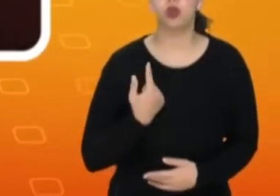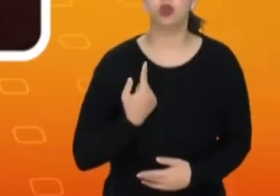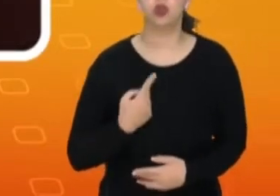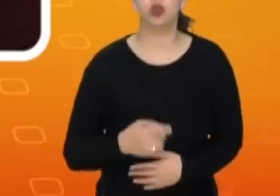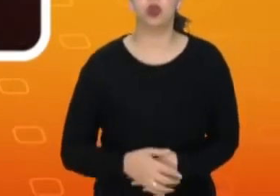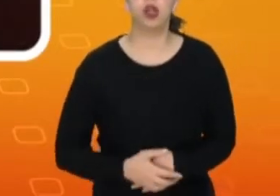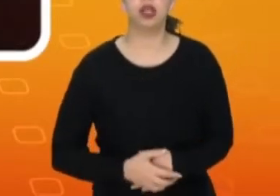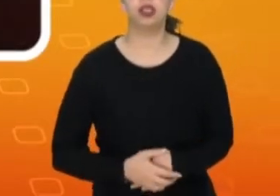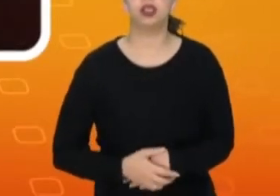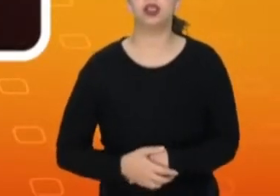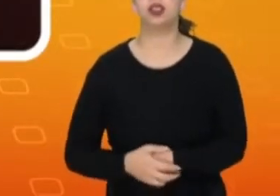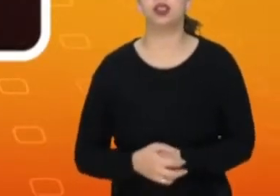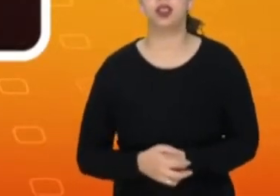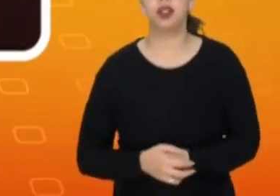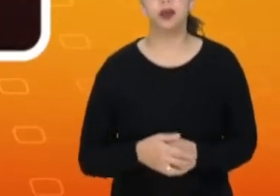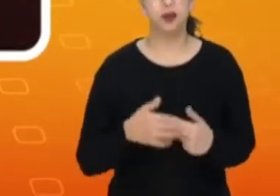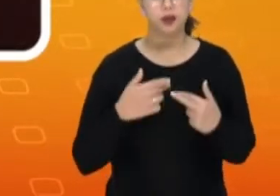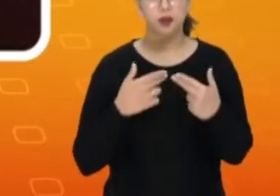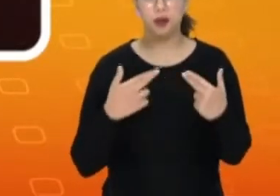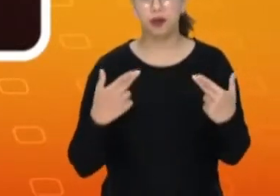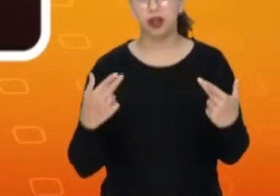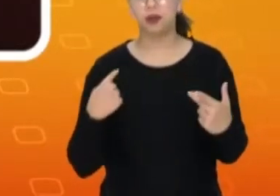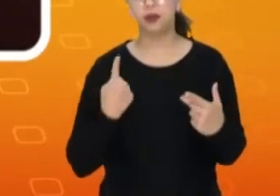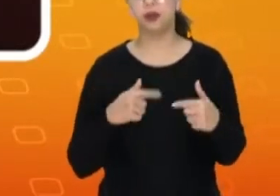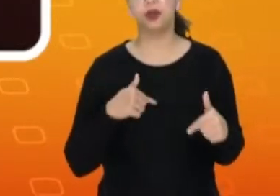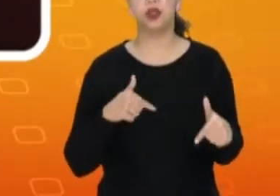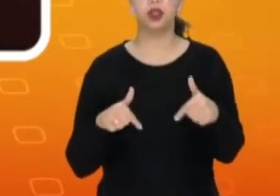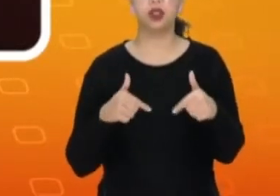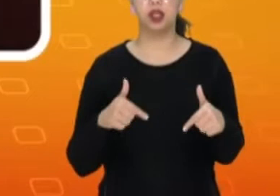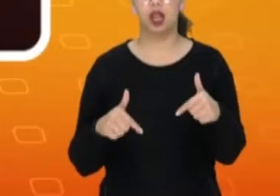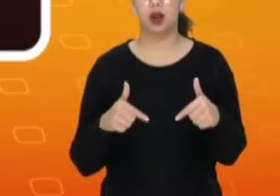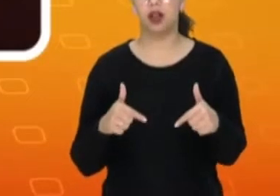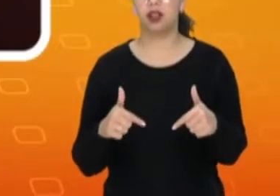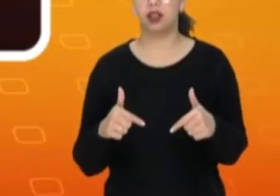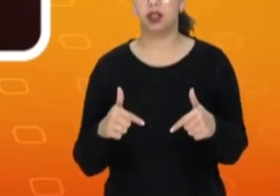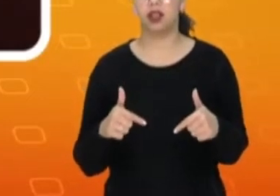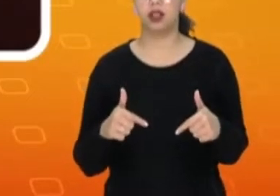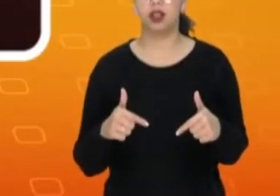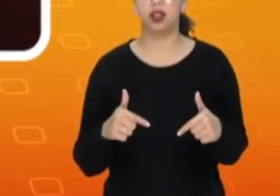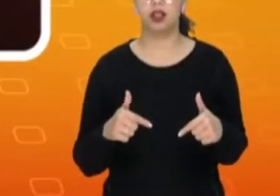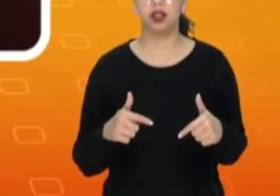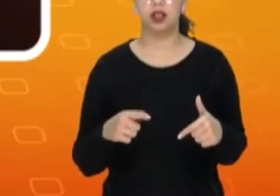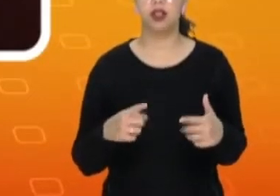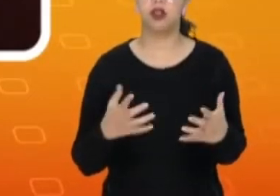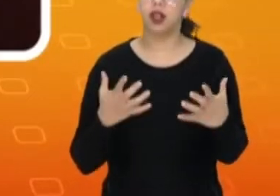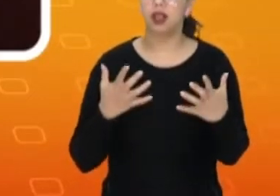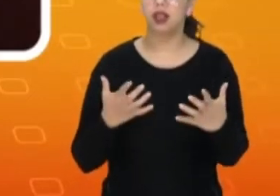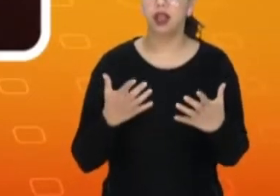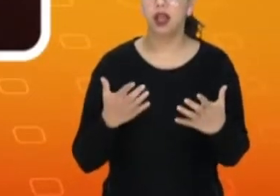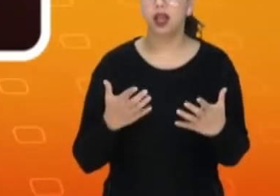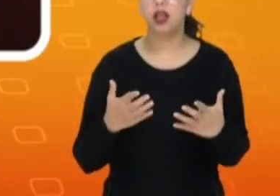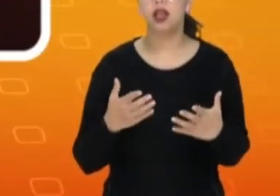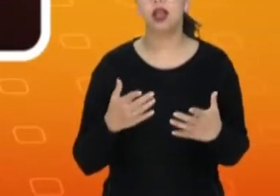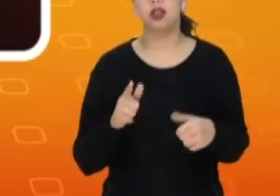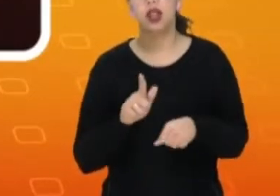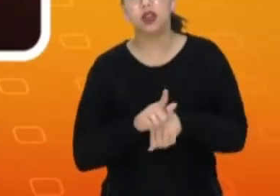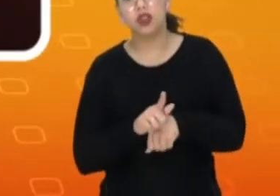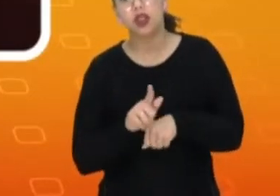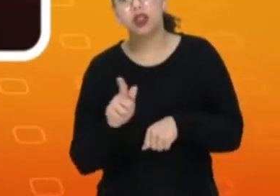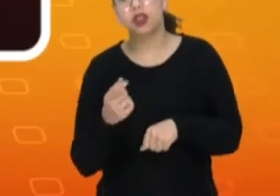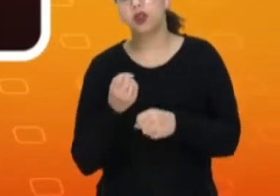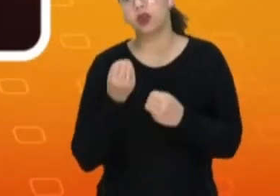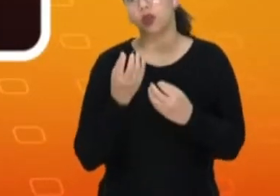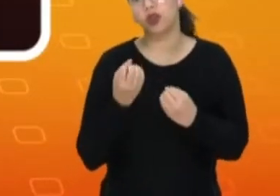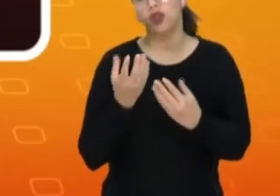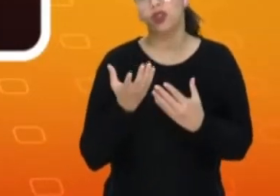Tem várias frentes que a gente está trabalhando, mas é uma coisa que eu estou querendo, obviamente, agora entrar mais a fundo na questão da gestão do conteúdo, porque não basta só